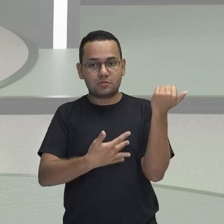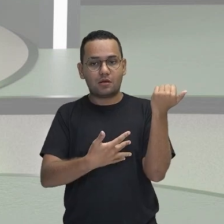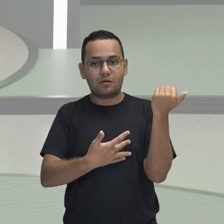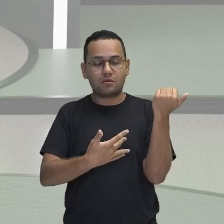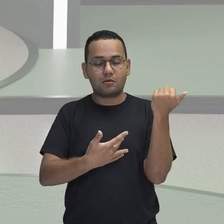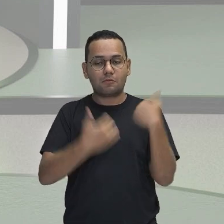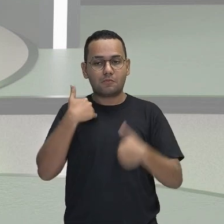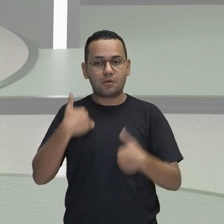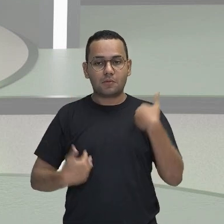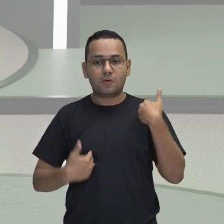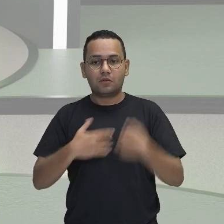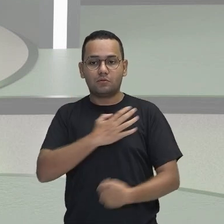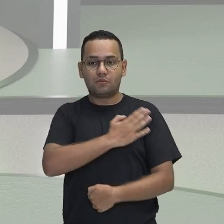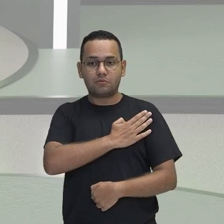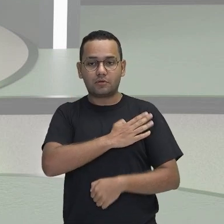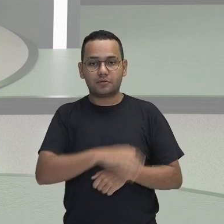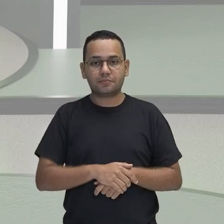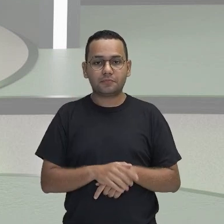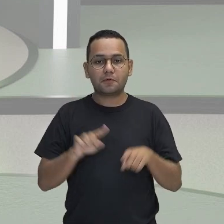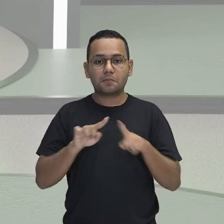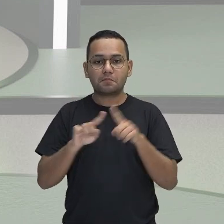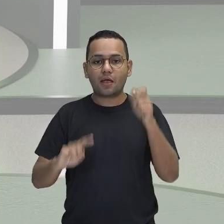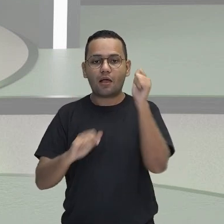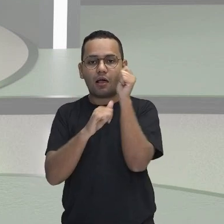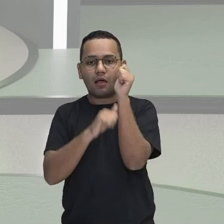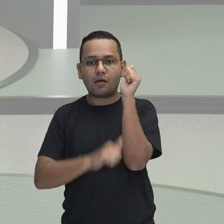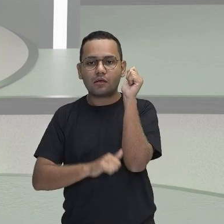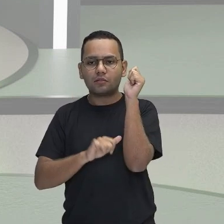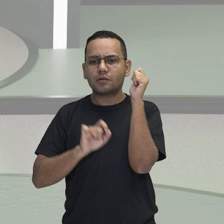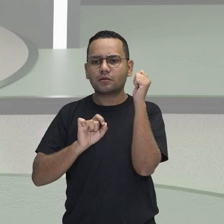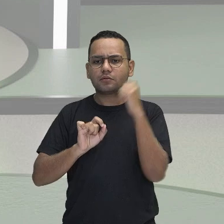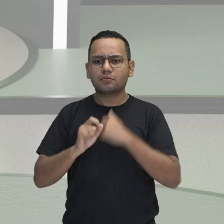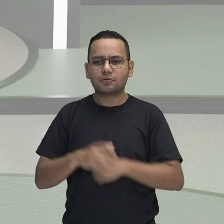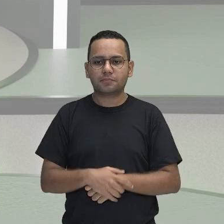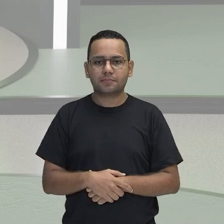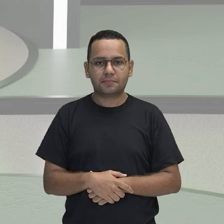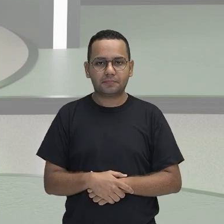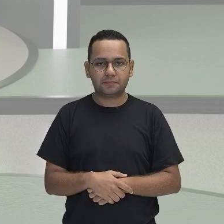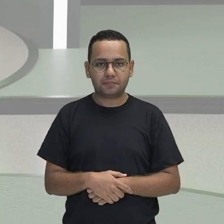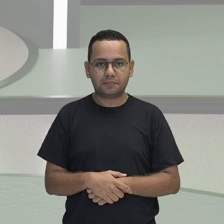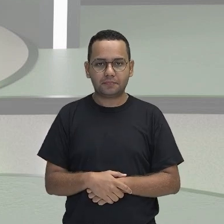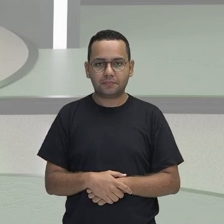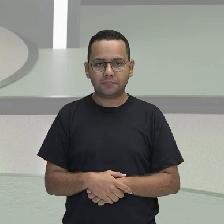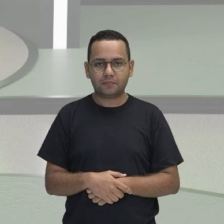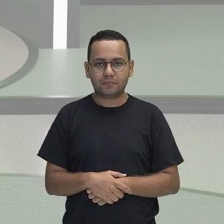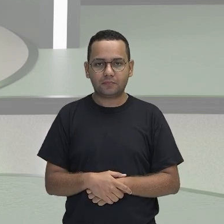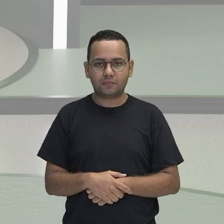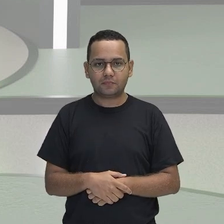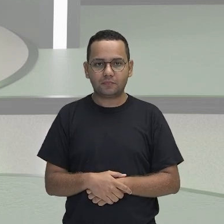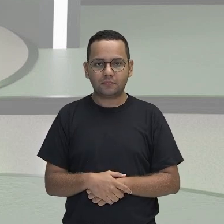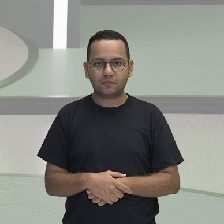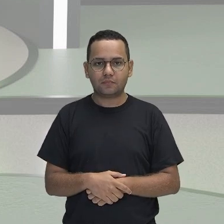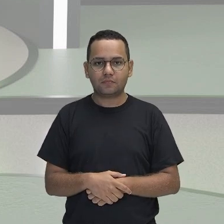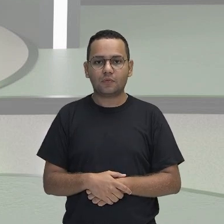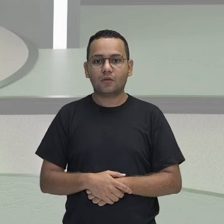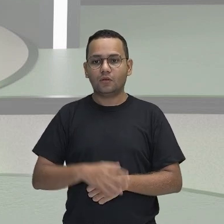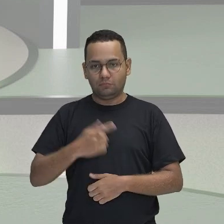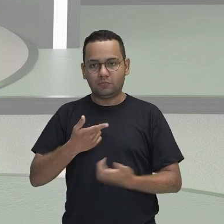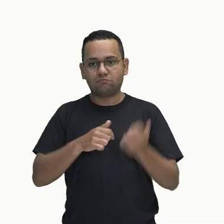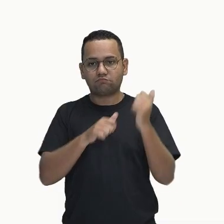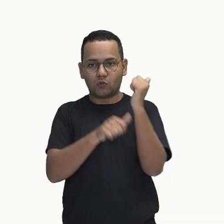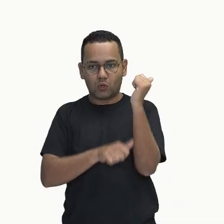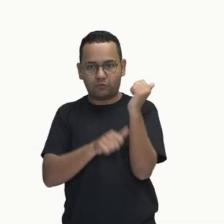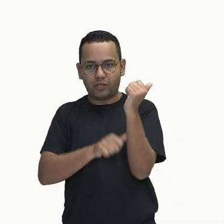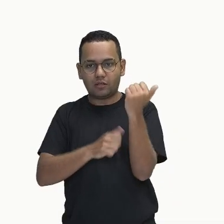coração, enquanto as artérias são responsáveis por transportar o sangue do coração para o